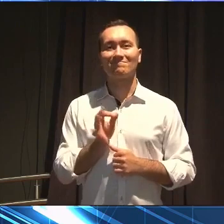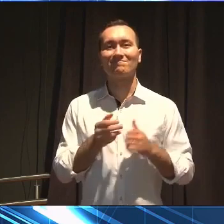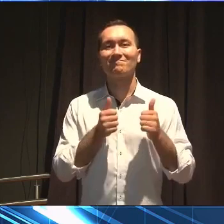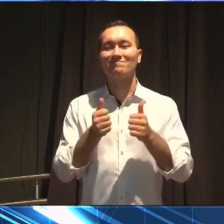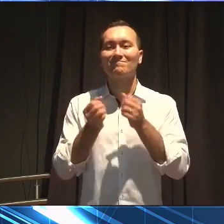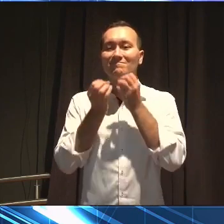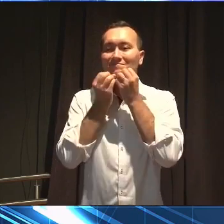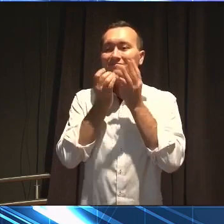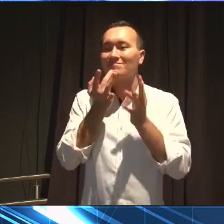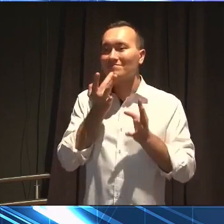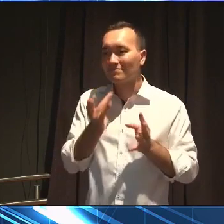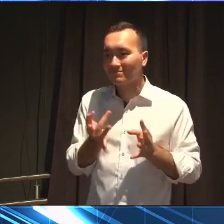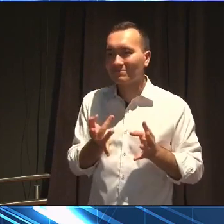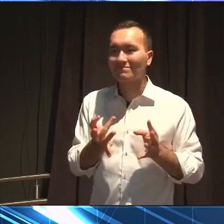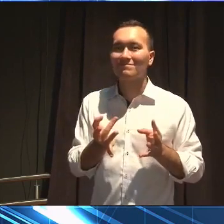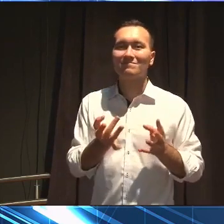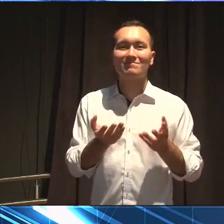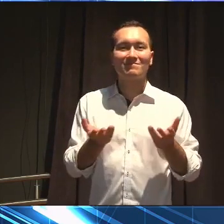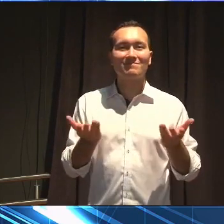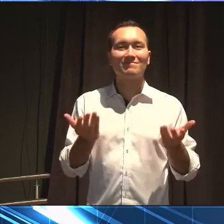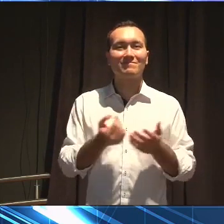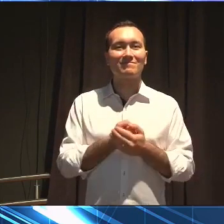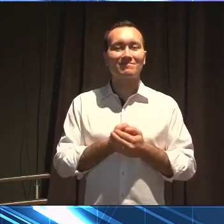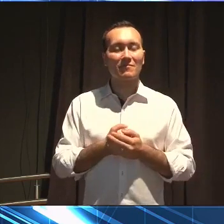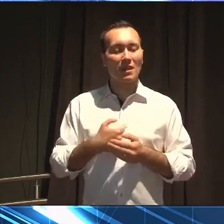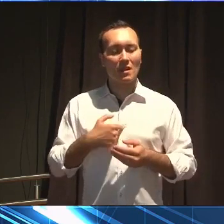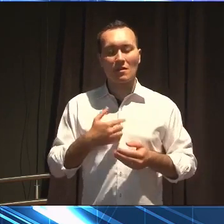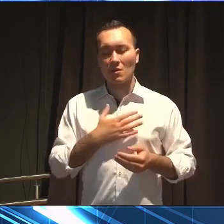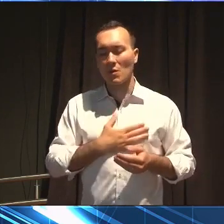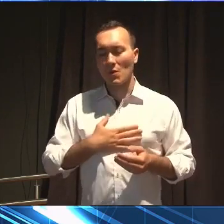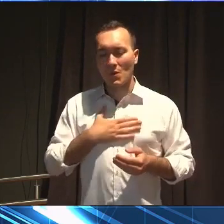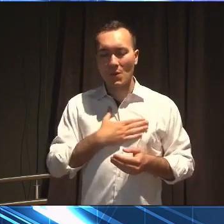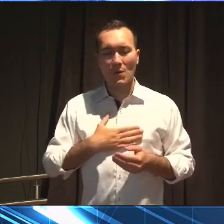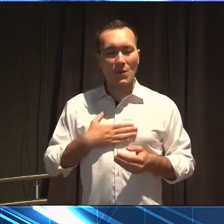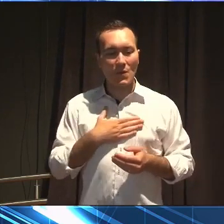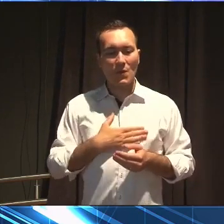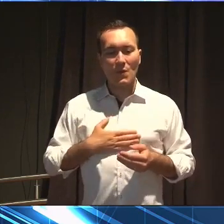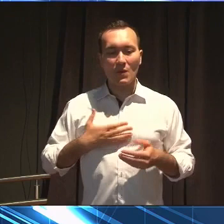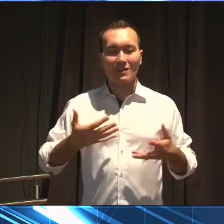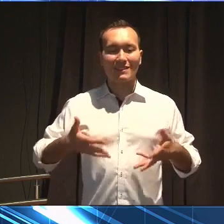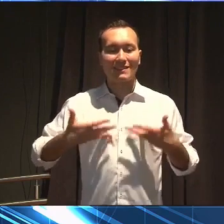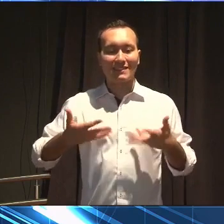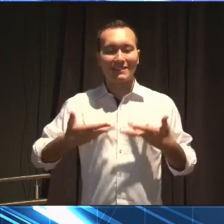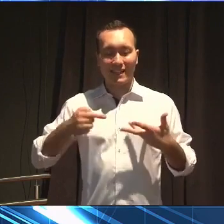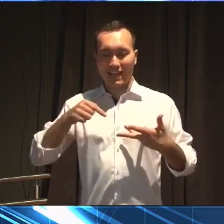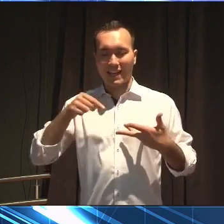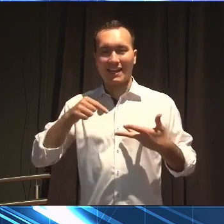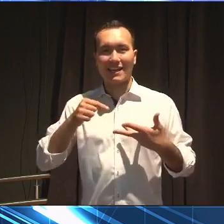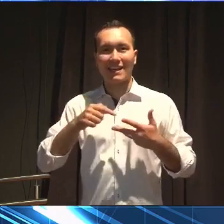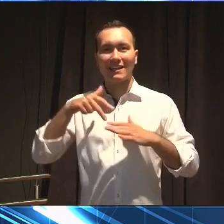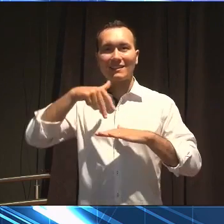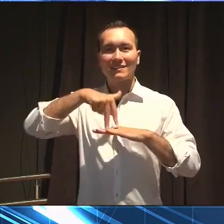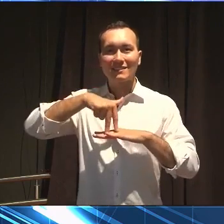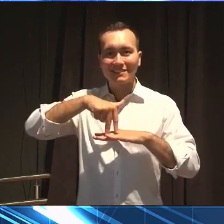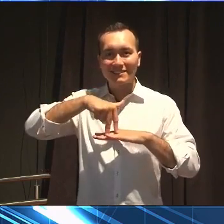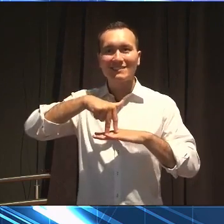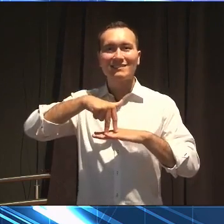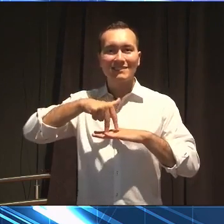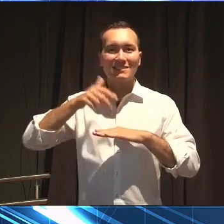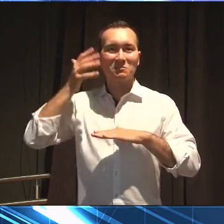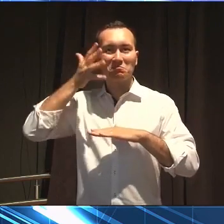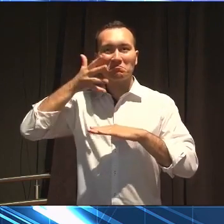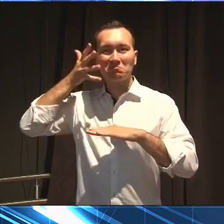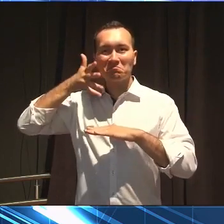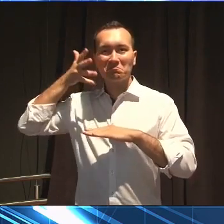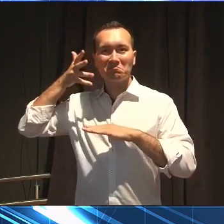boa tarde para todos. É com grande prazer, uma grande satisfação de estar aqui falando neste evento incrível